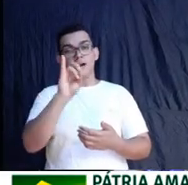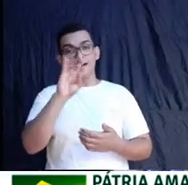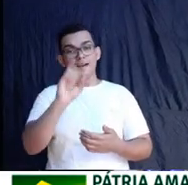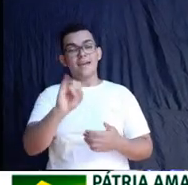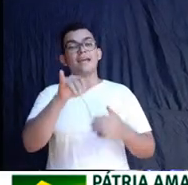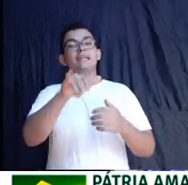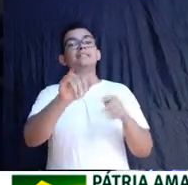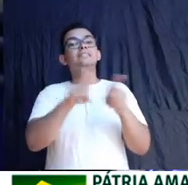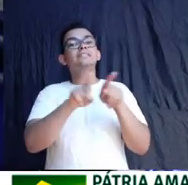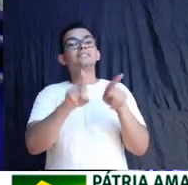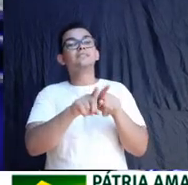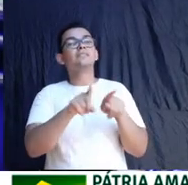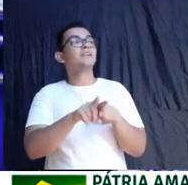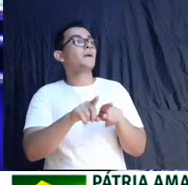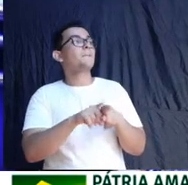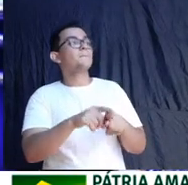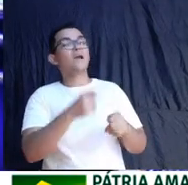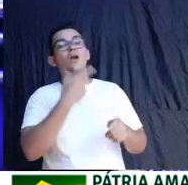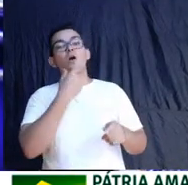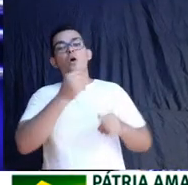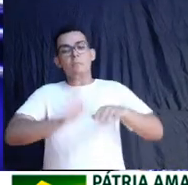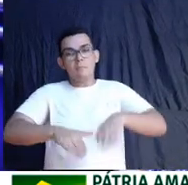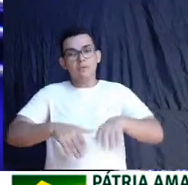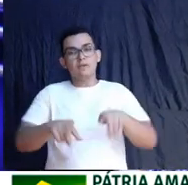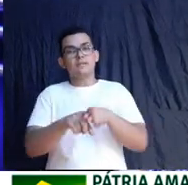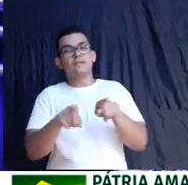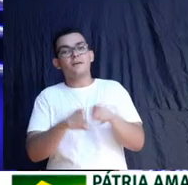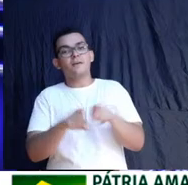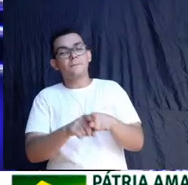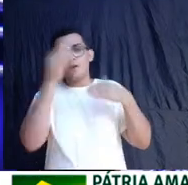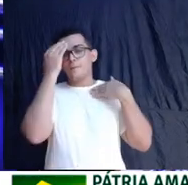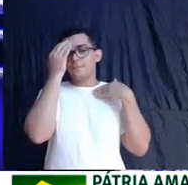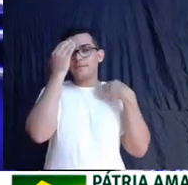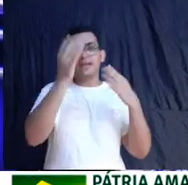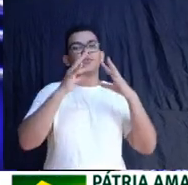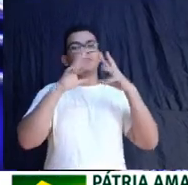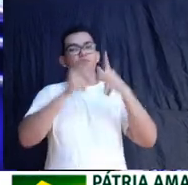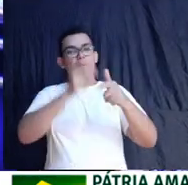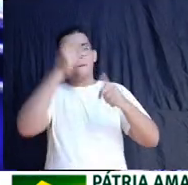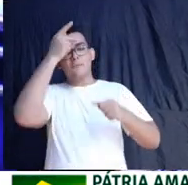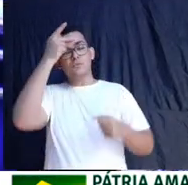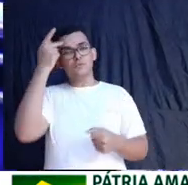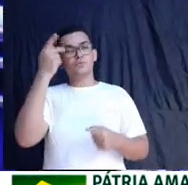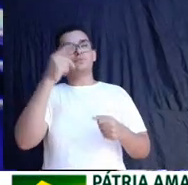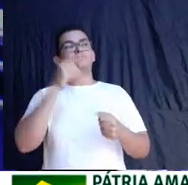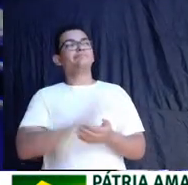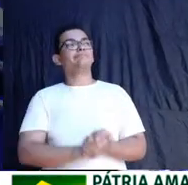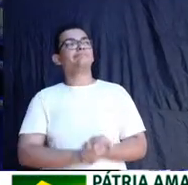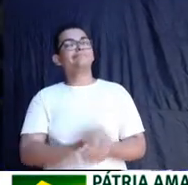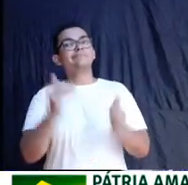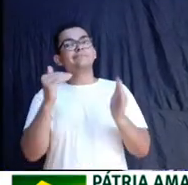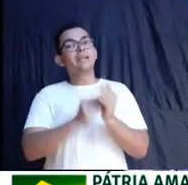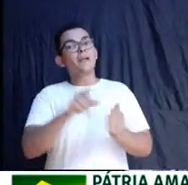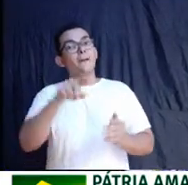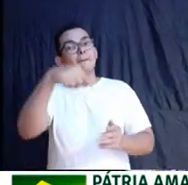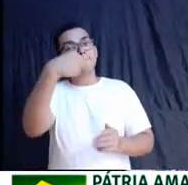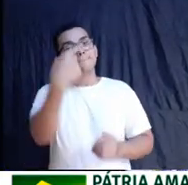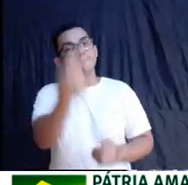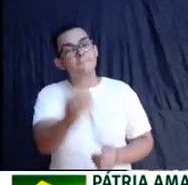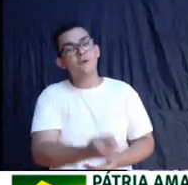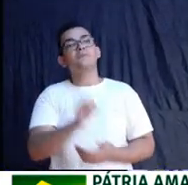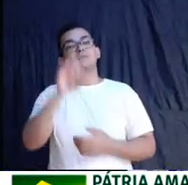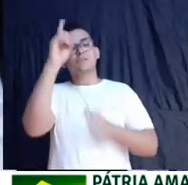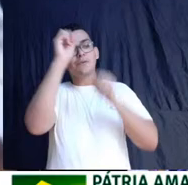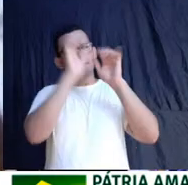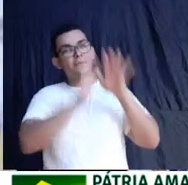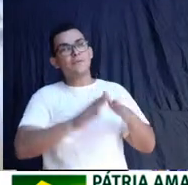Carrão. Tá? O Carrão. Obrigado pela batucada que você deu aí para nós. E até a próxima, se assim Deus quiser e também permitir. Amém.